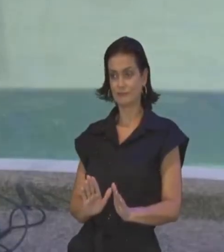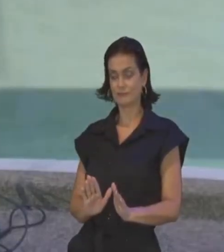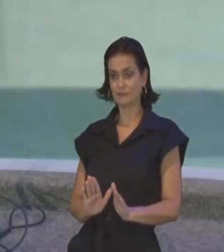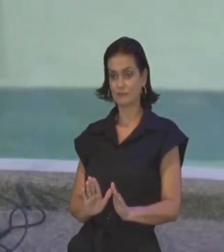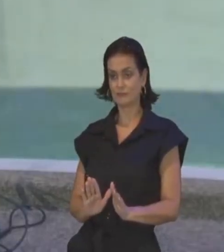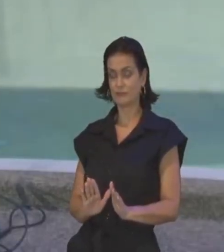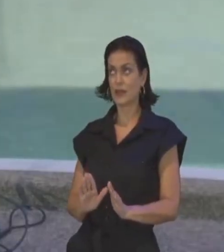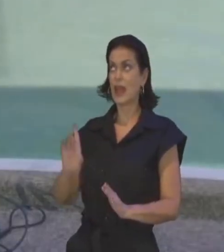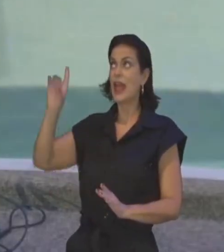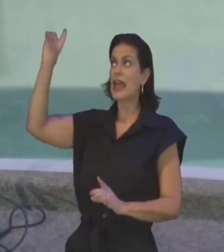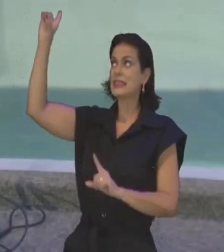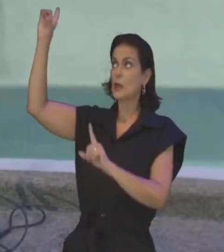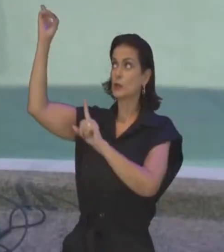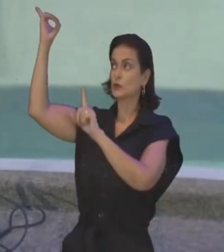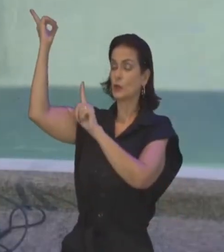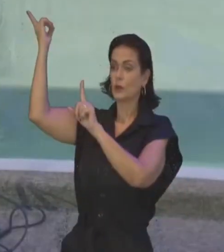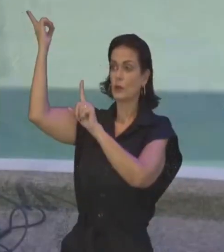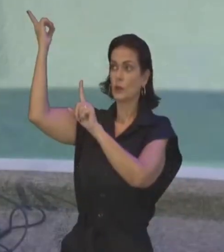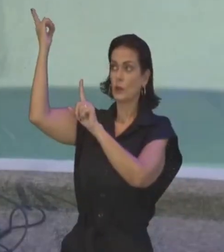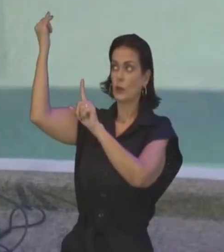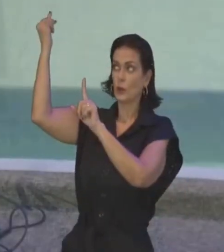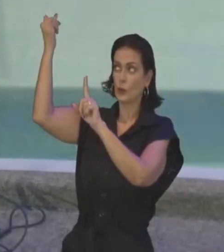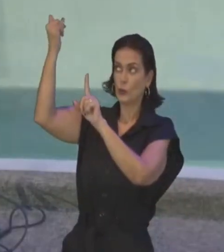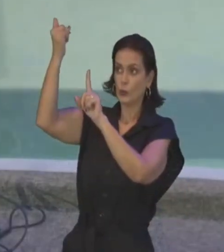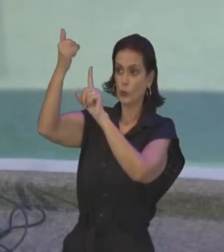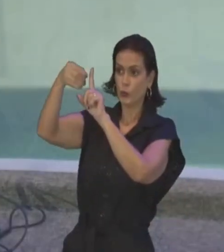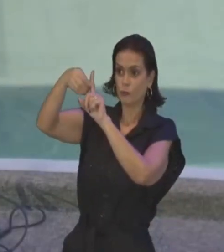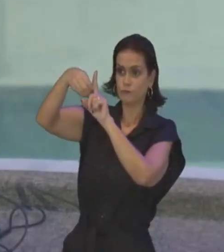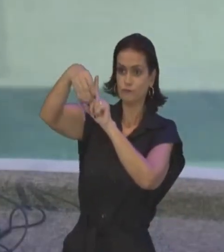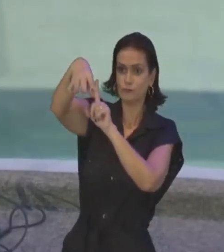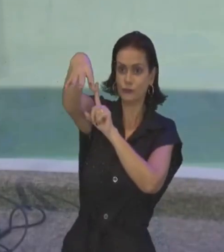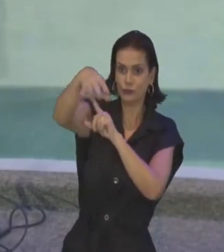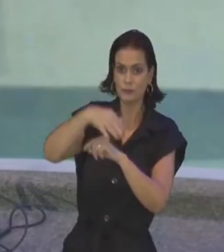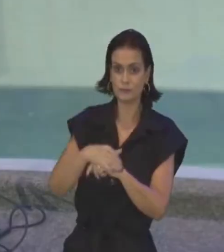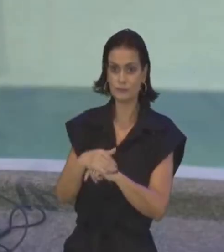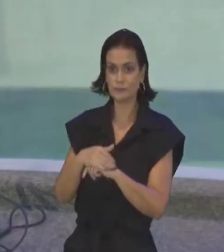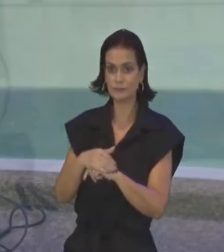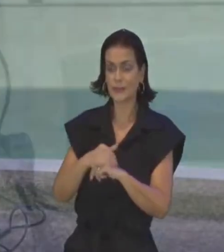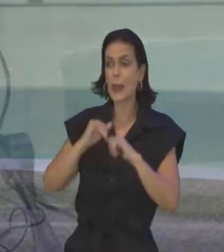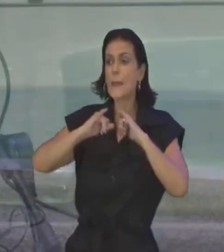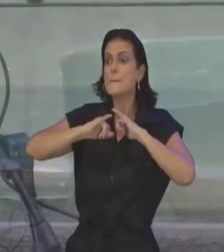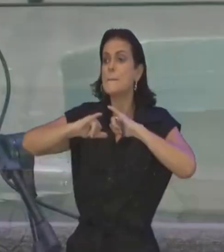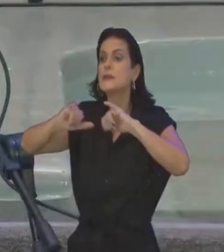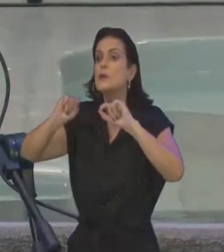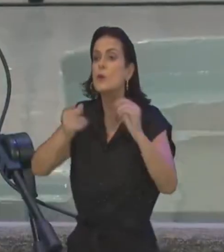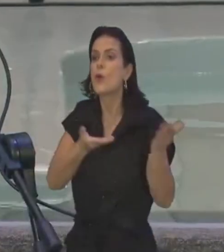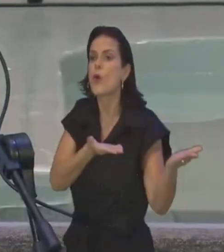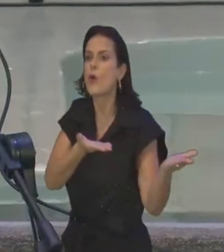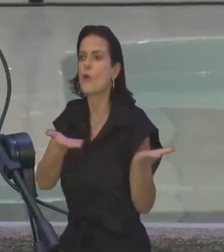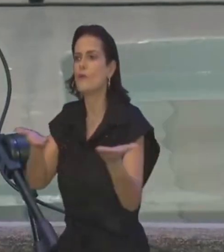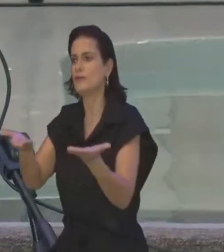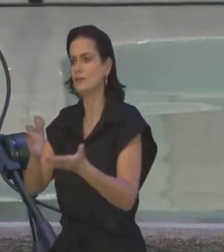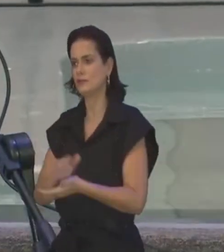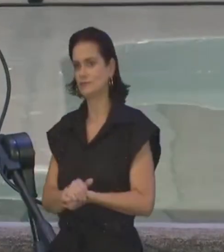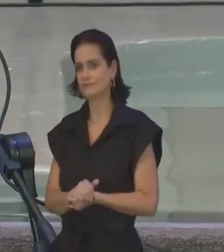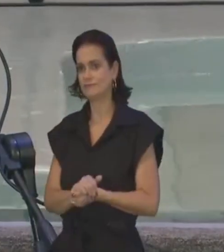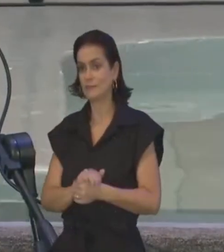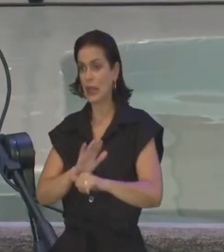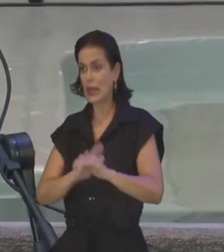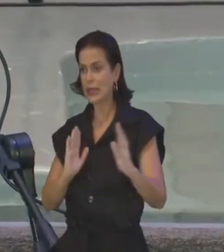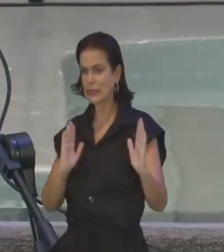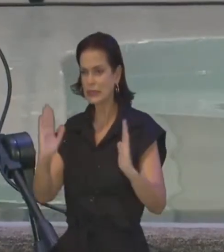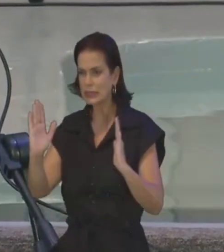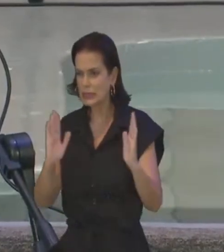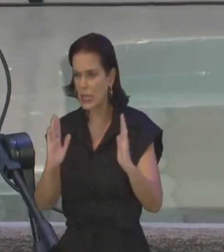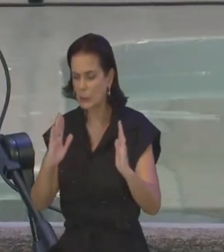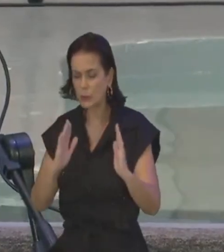porta-voz de Deus, entregou uma mensagem que foi uma mensagem de convite. Num tempo em que eles estavam